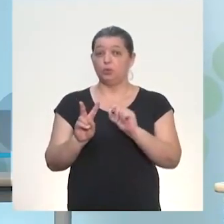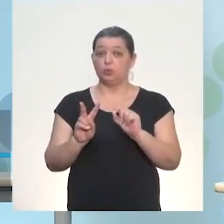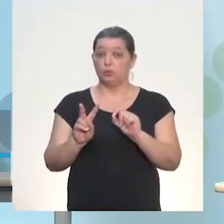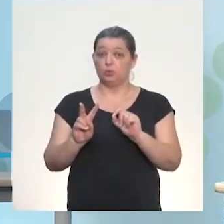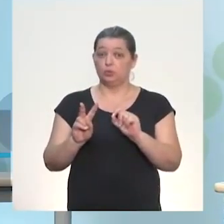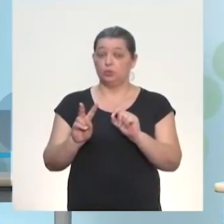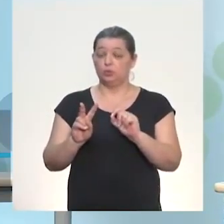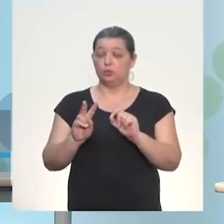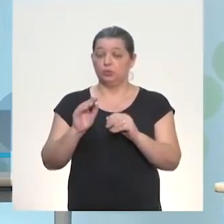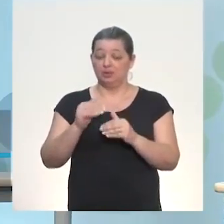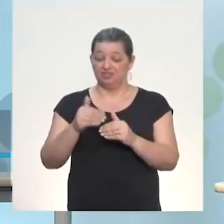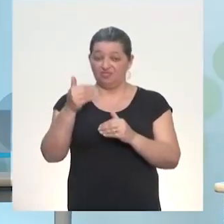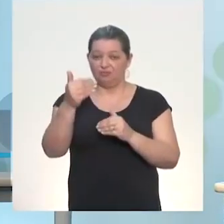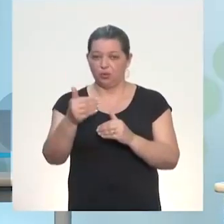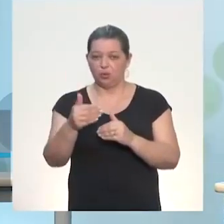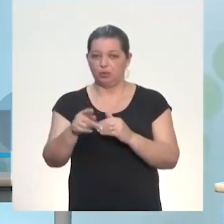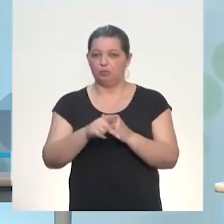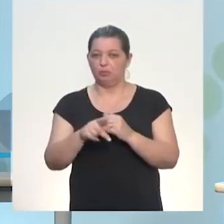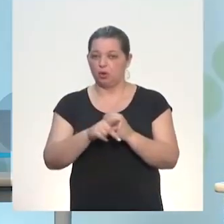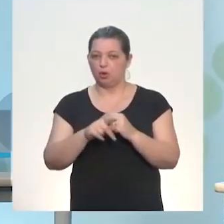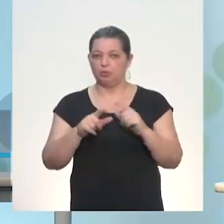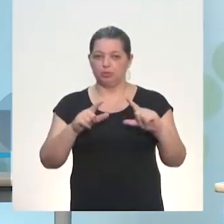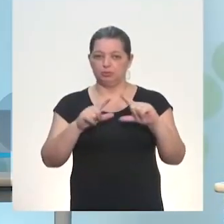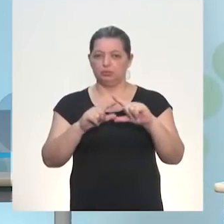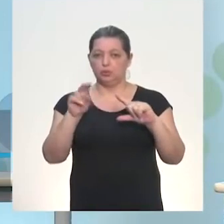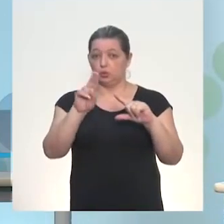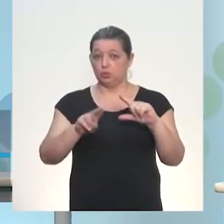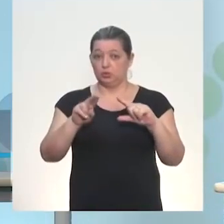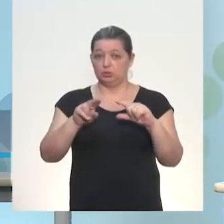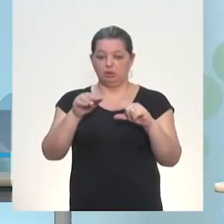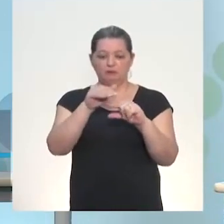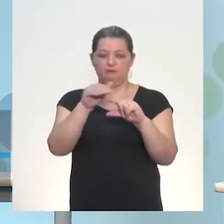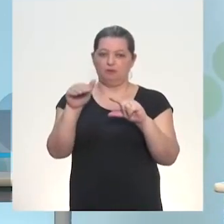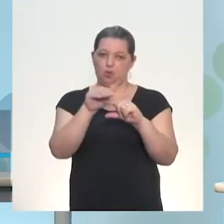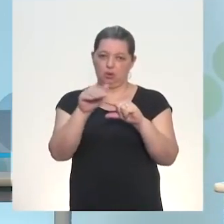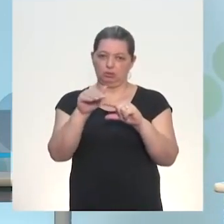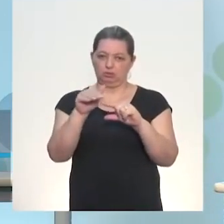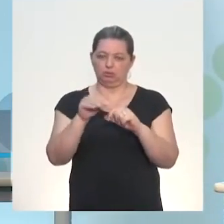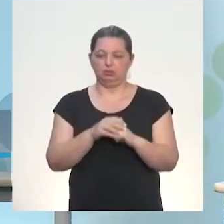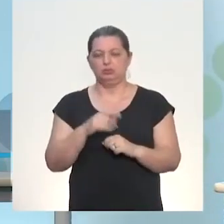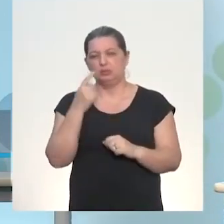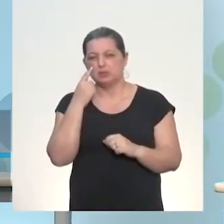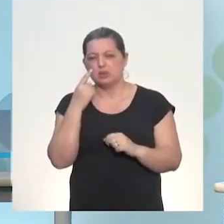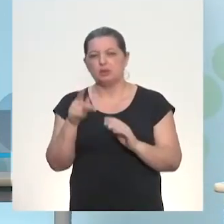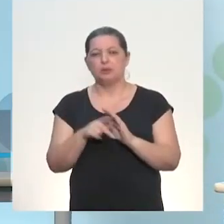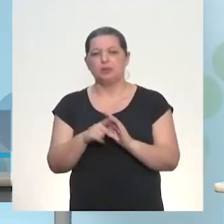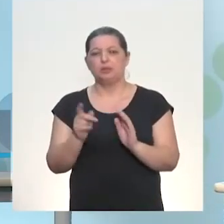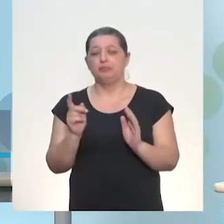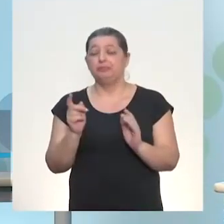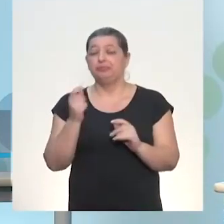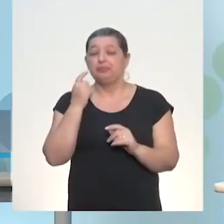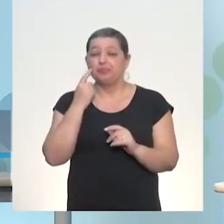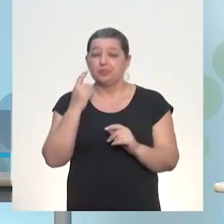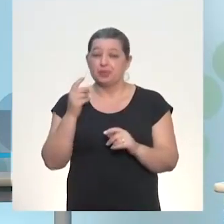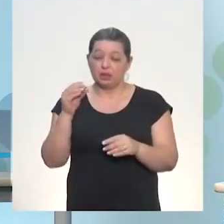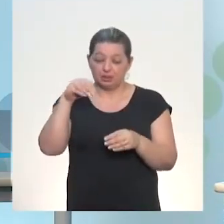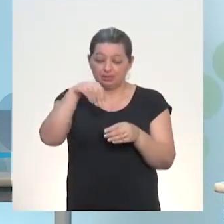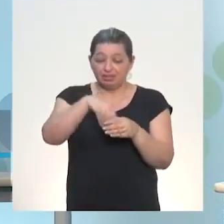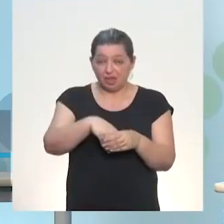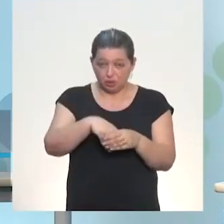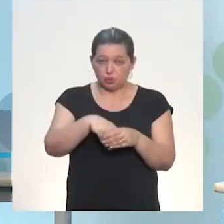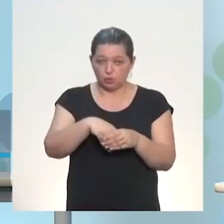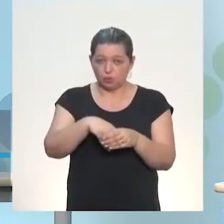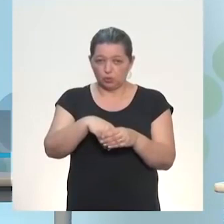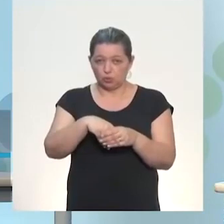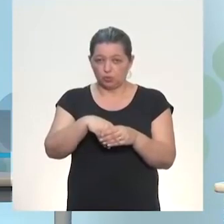dimensões externas da figura. Então, a gente está usando o que foi passado do lado de fora. Agora, quando a gente fala em capacidade, eu estou olhando as medidas internas, eu estou